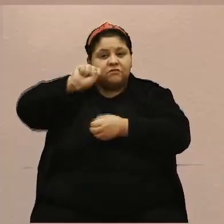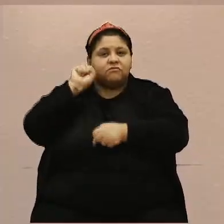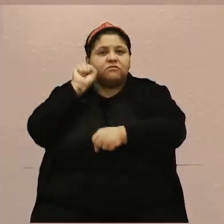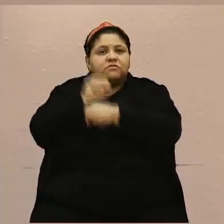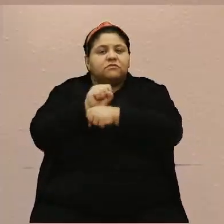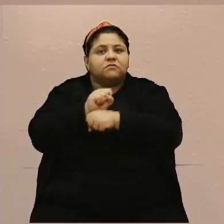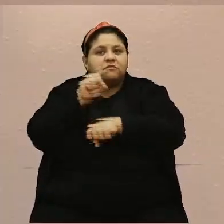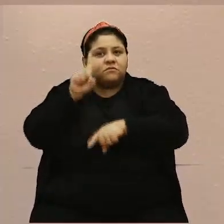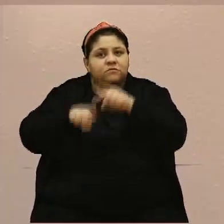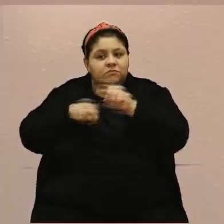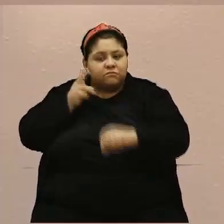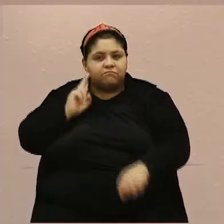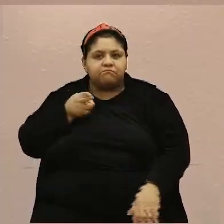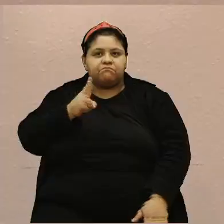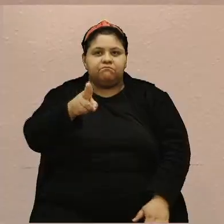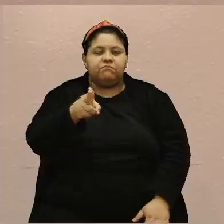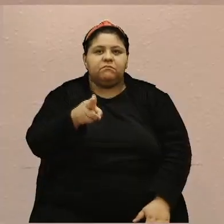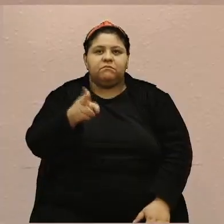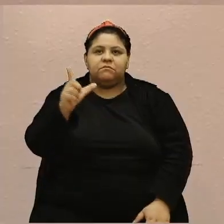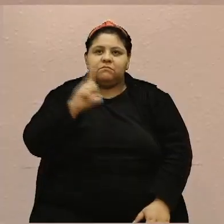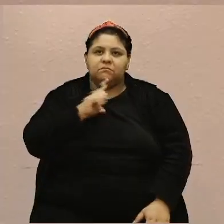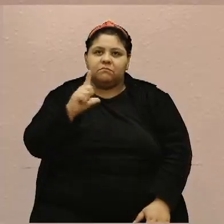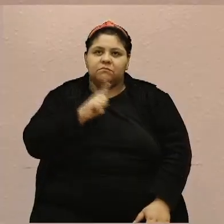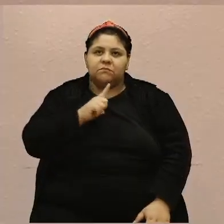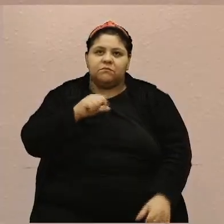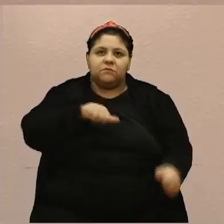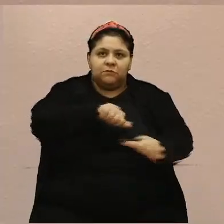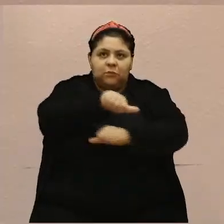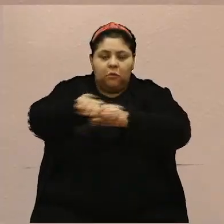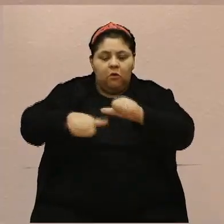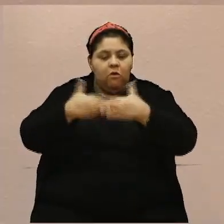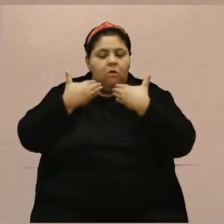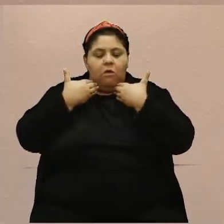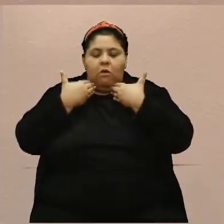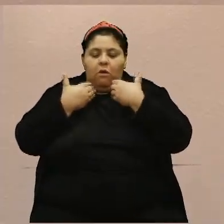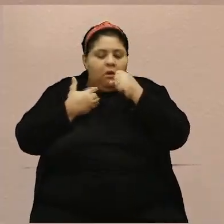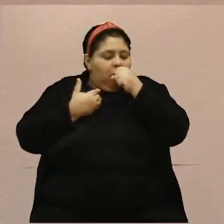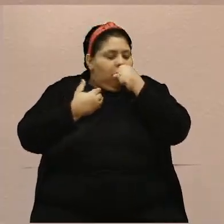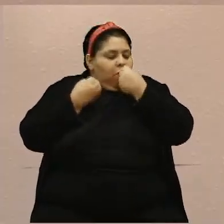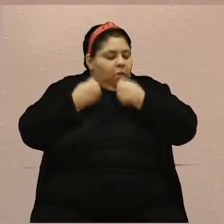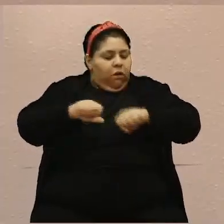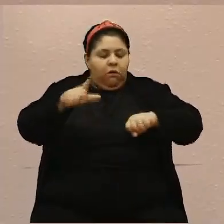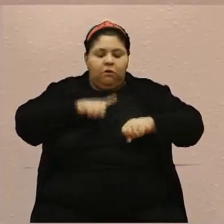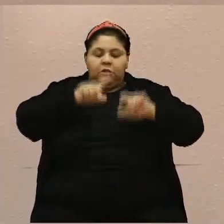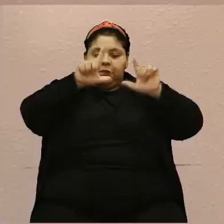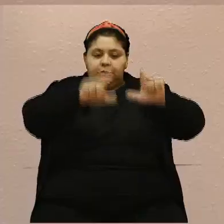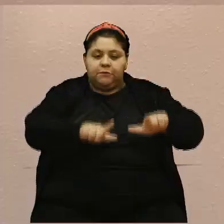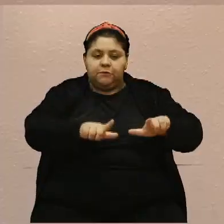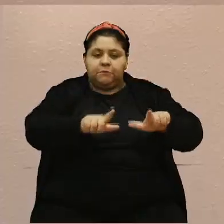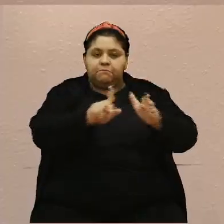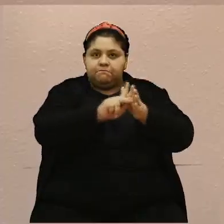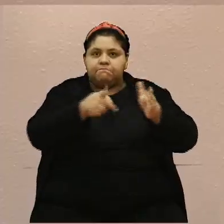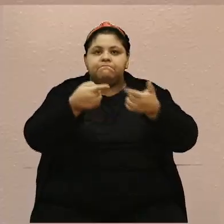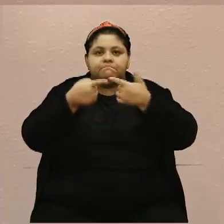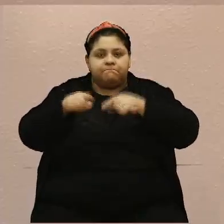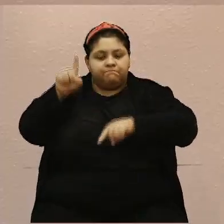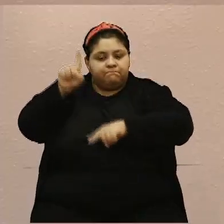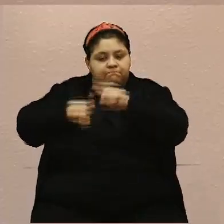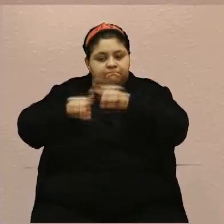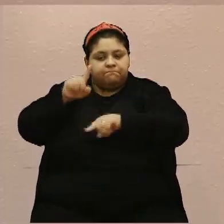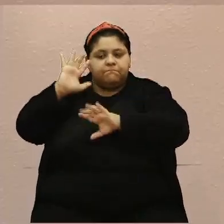as coisas continuem. Mesmo que tenha uma outra secretaria que não tivesse o local físico, mas que as coisas